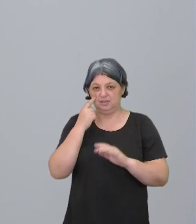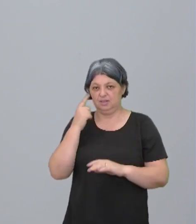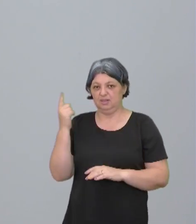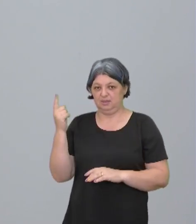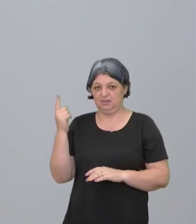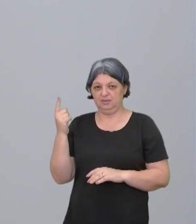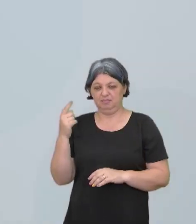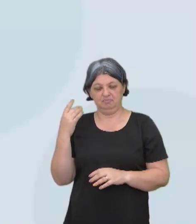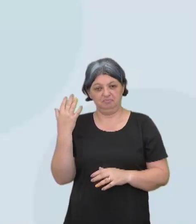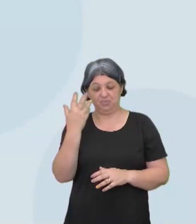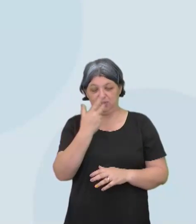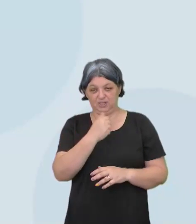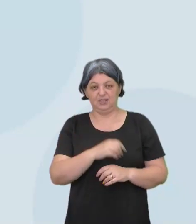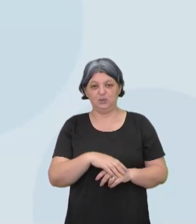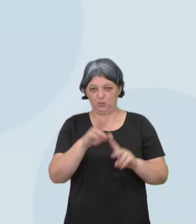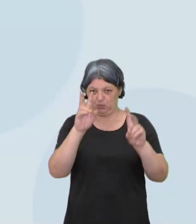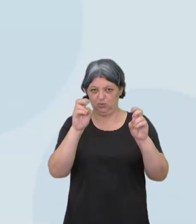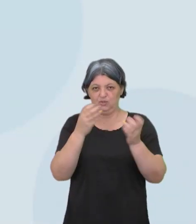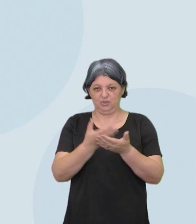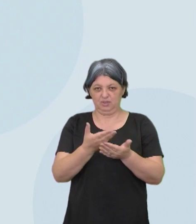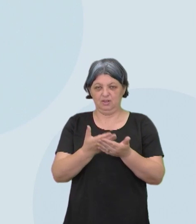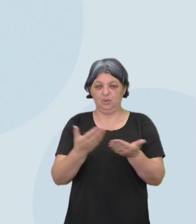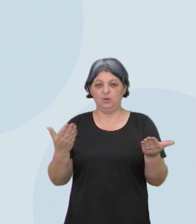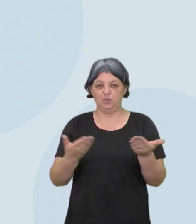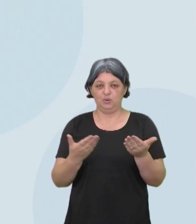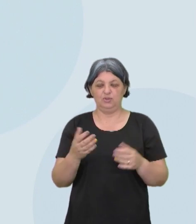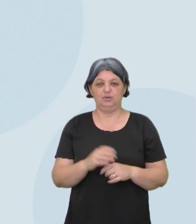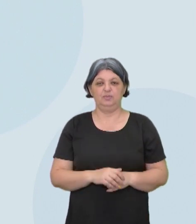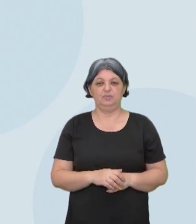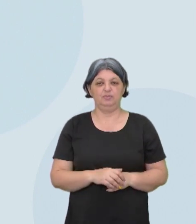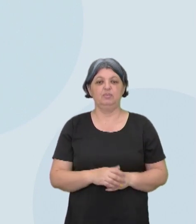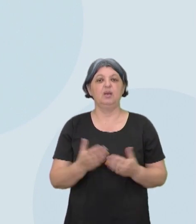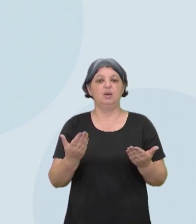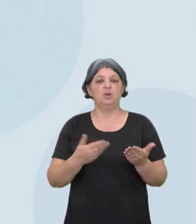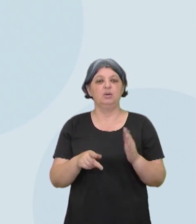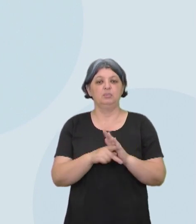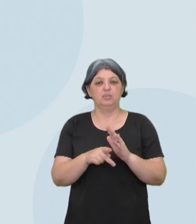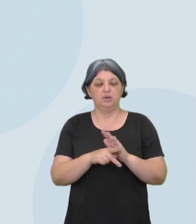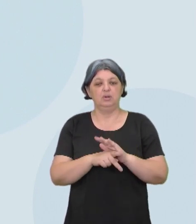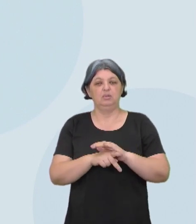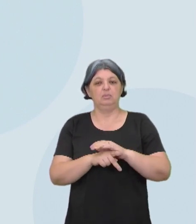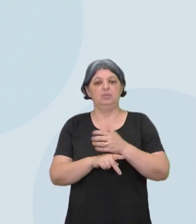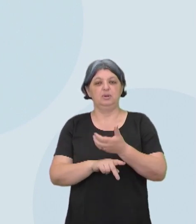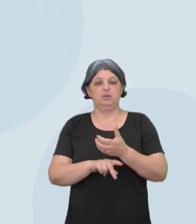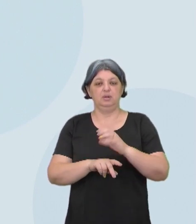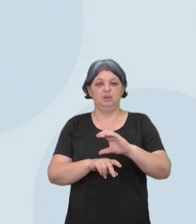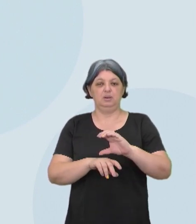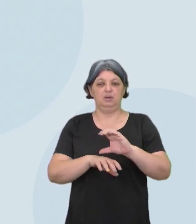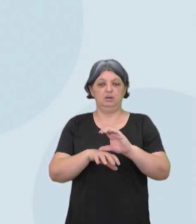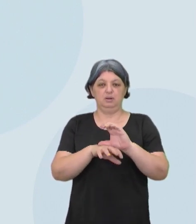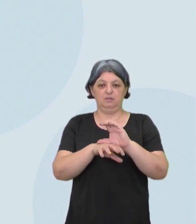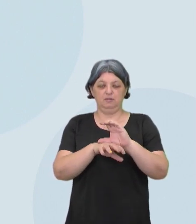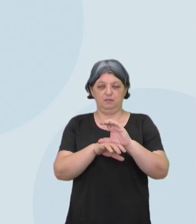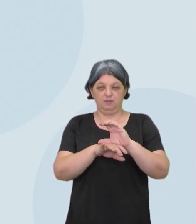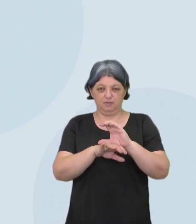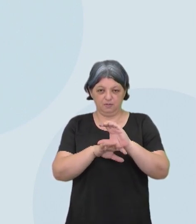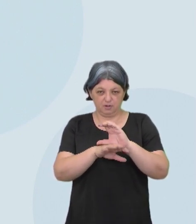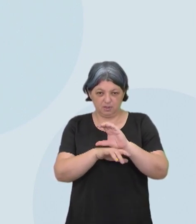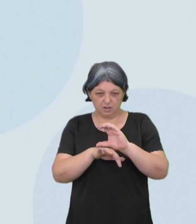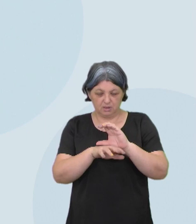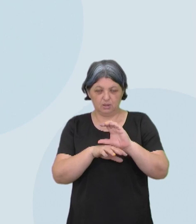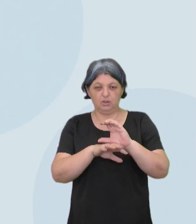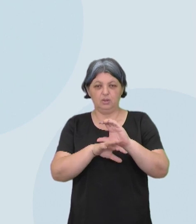vocês bonitinho o título da nossa aula de hoje. A gente está no componente Fauna e Qualidade do Solo, a atividade 5,